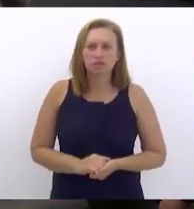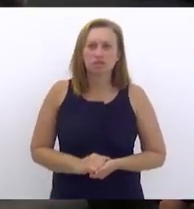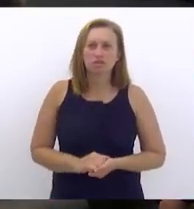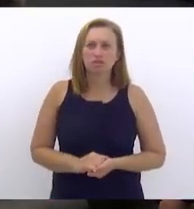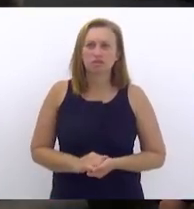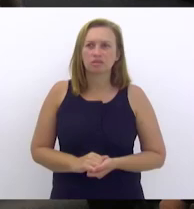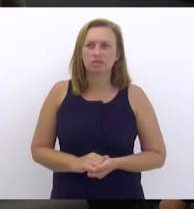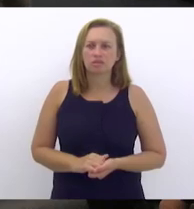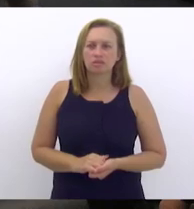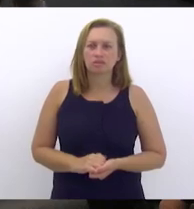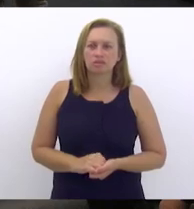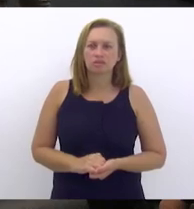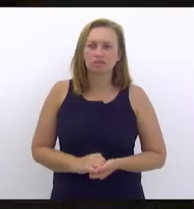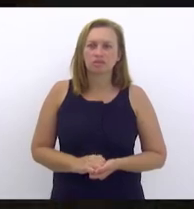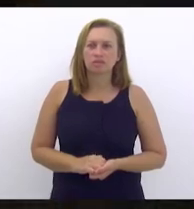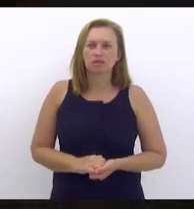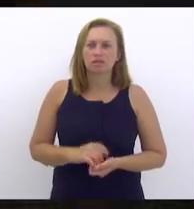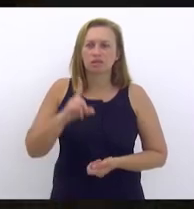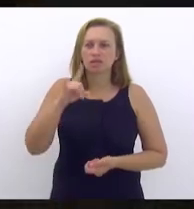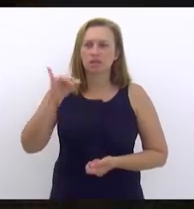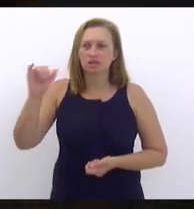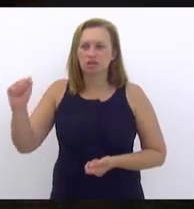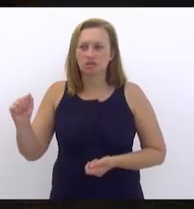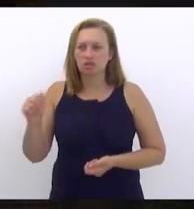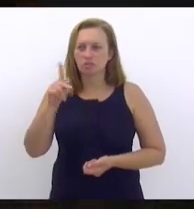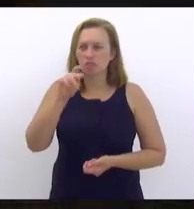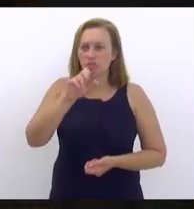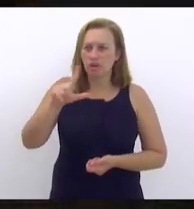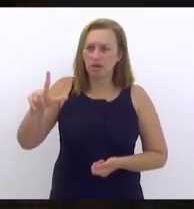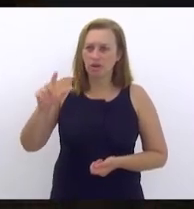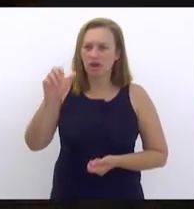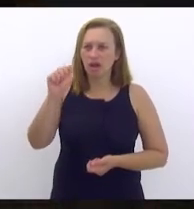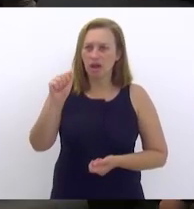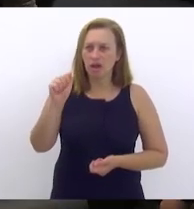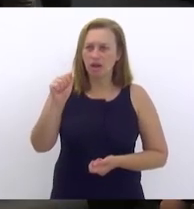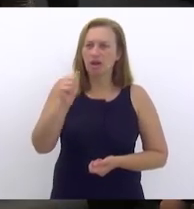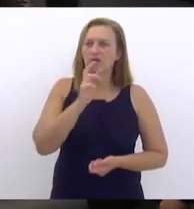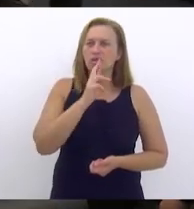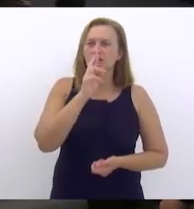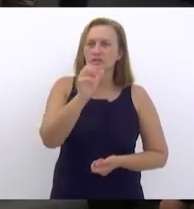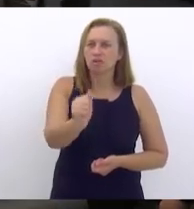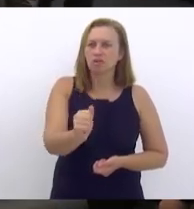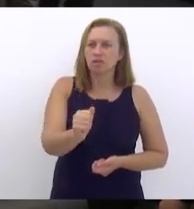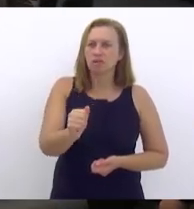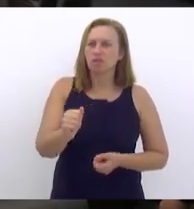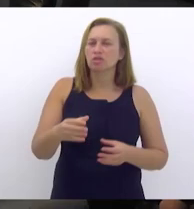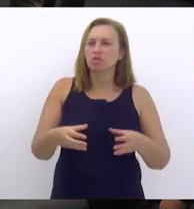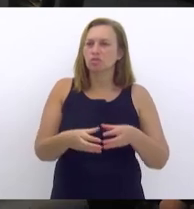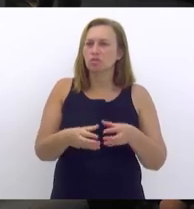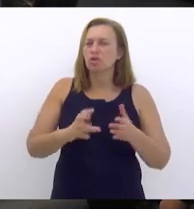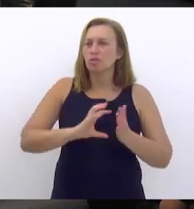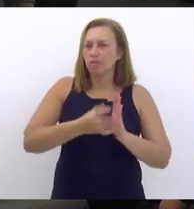presidente. PL, PTB. Índia Pobel, Amorim e Ana. Bancada do PL e do PTB.